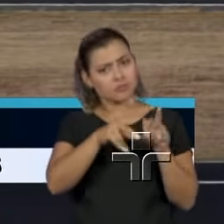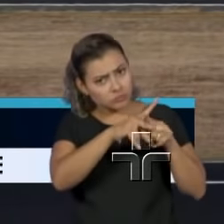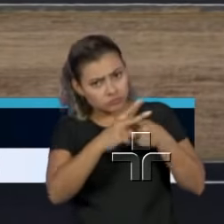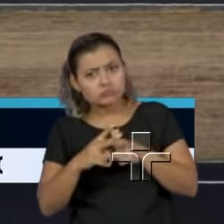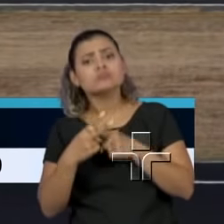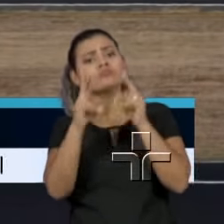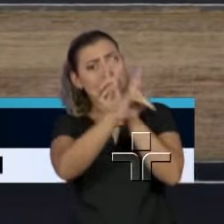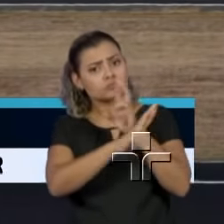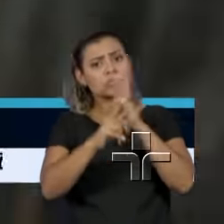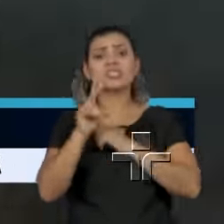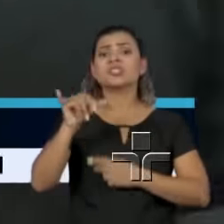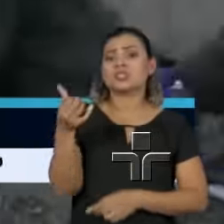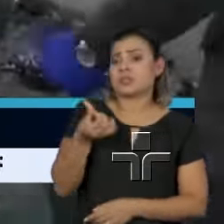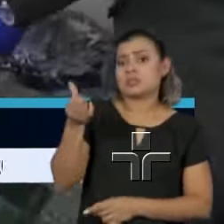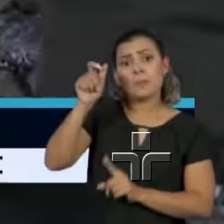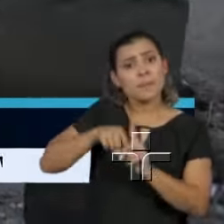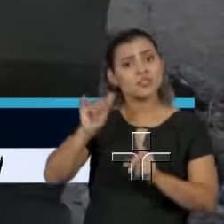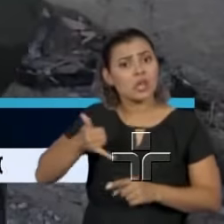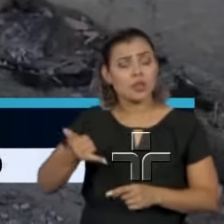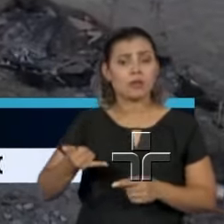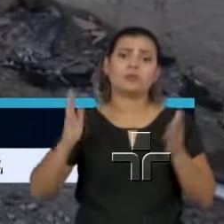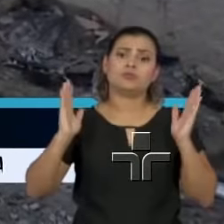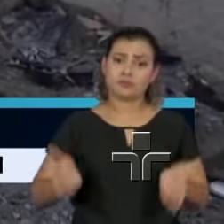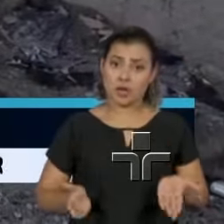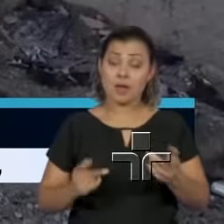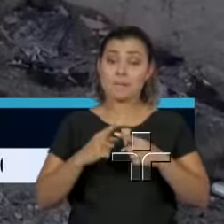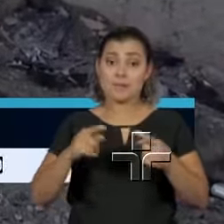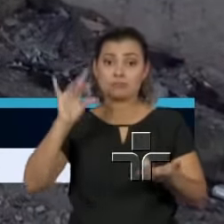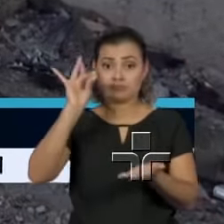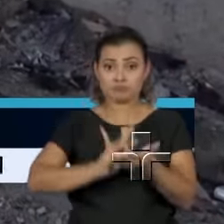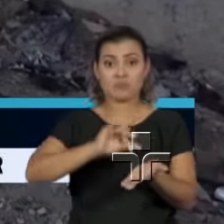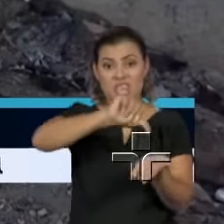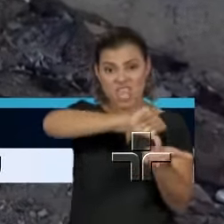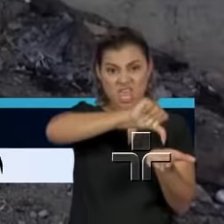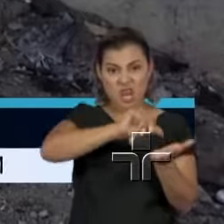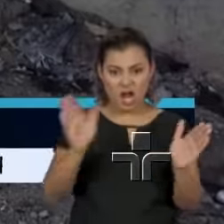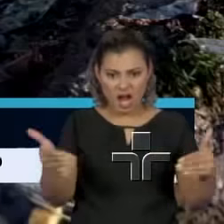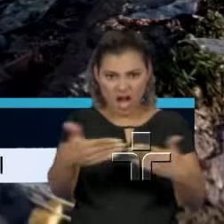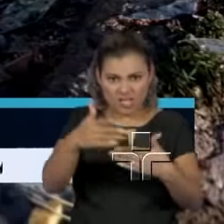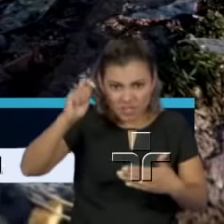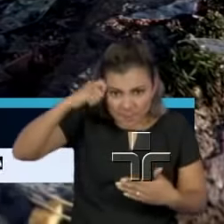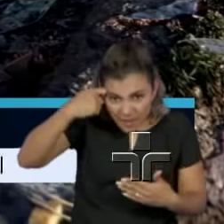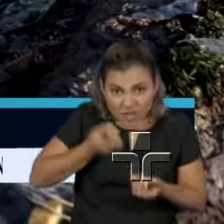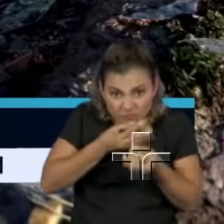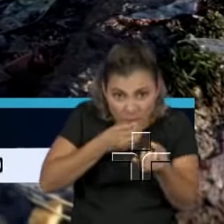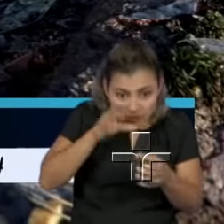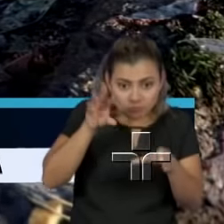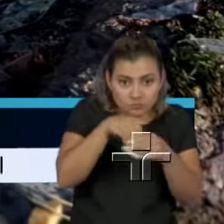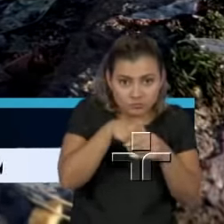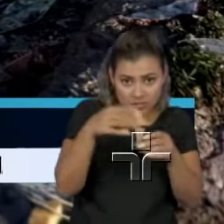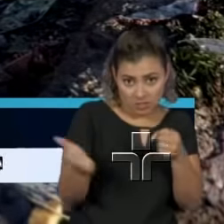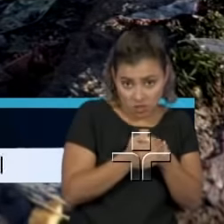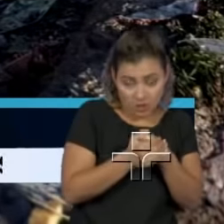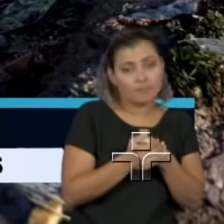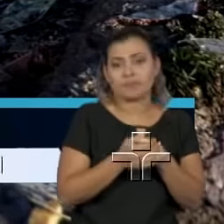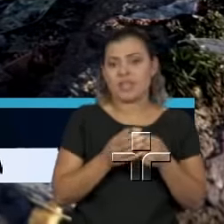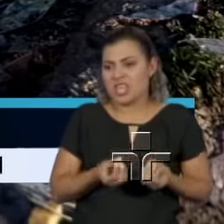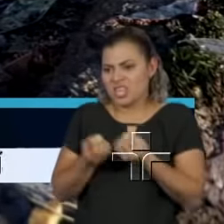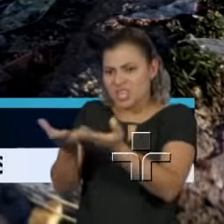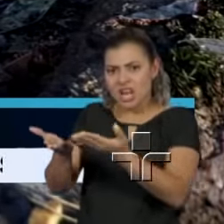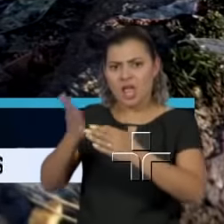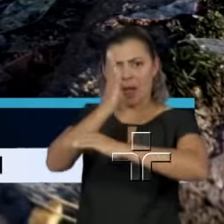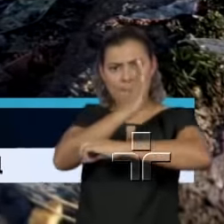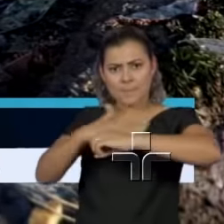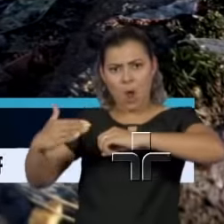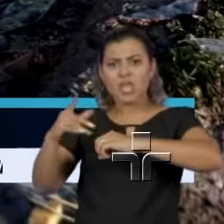dia 6 de janeiro. A Agência de Aviação Civil do Irã disse que a caixa preta não vai ser entregue à Boeing, fabricante do avião, e nem para